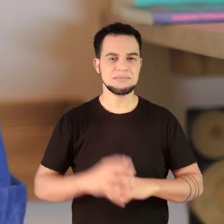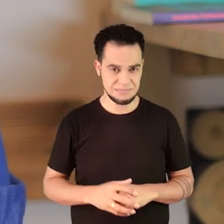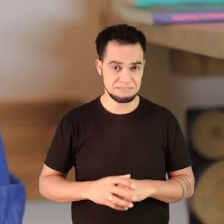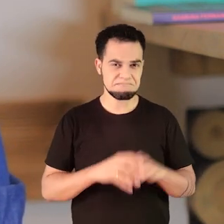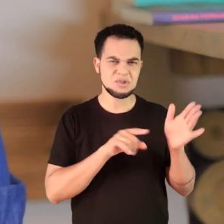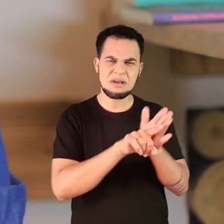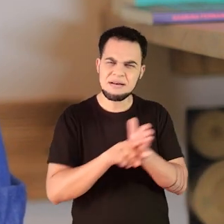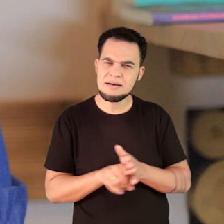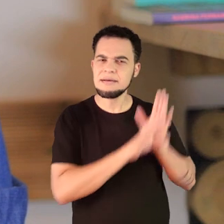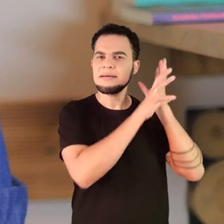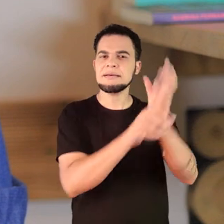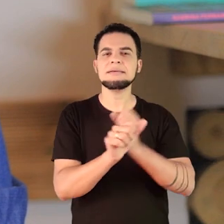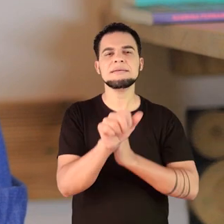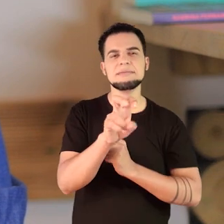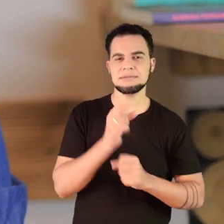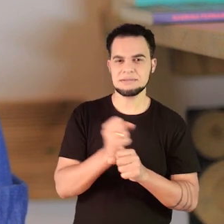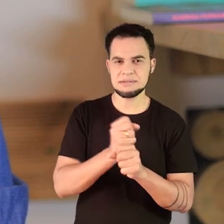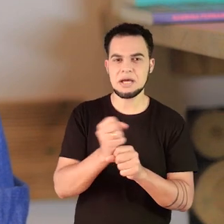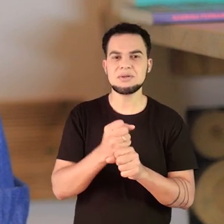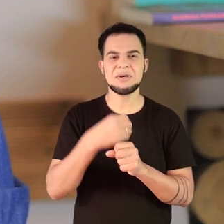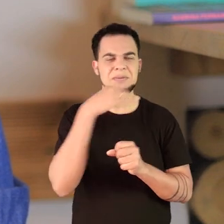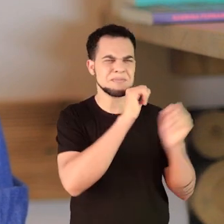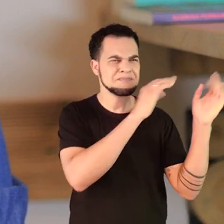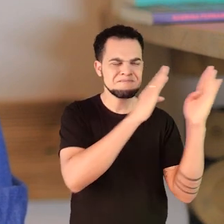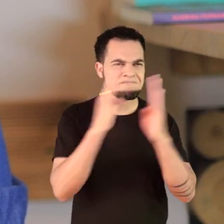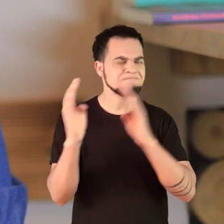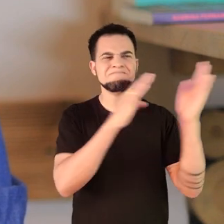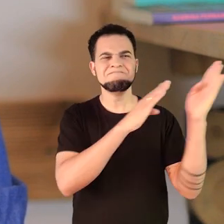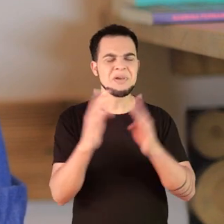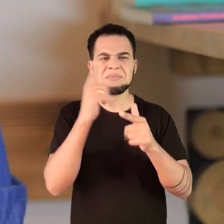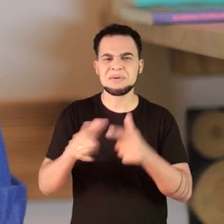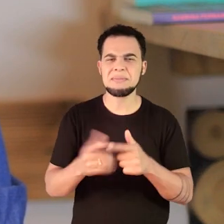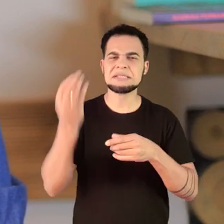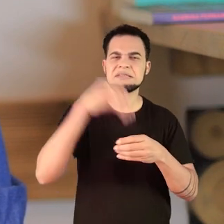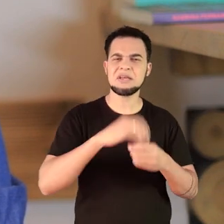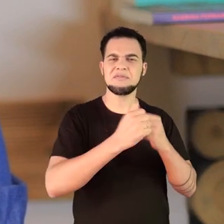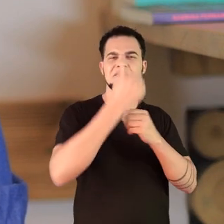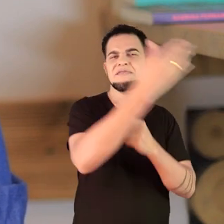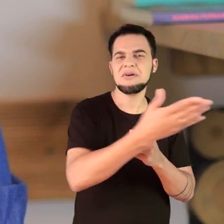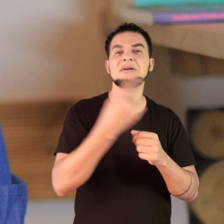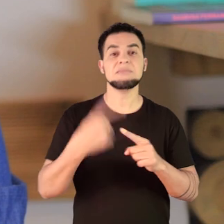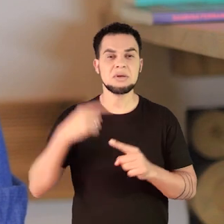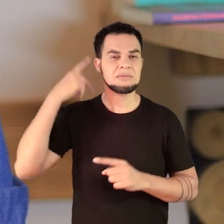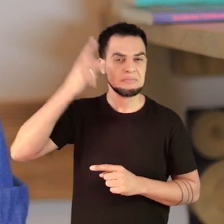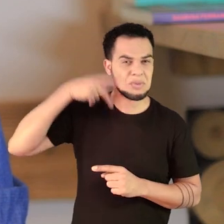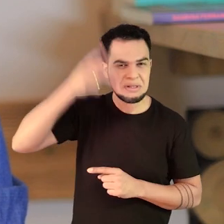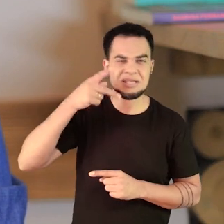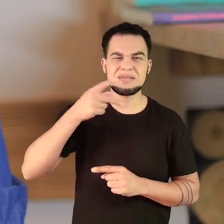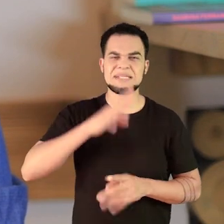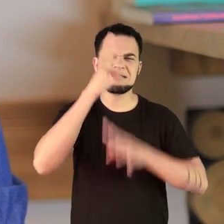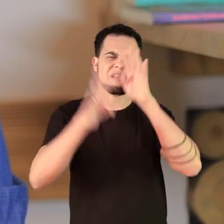pesquisa acadêmica há 15 anos e o que mais acompanhei foi percalços de dentro e de fora da comunidade acadêmica diante de uma política